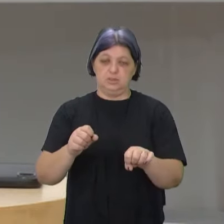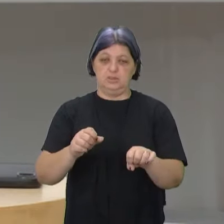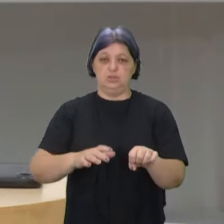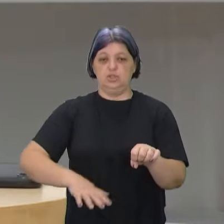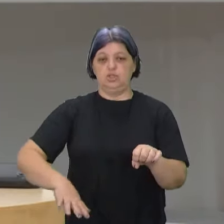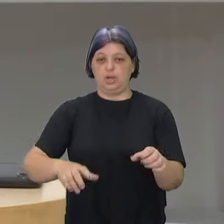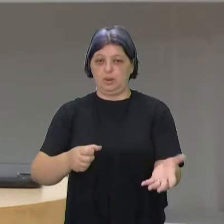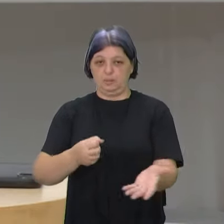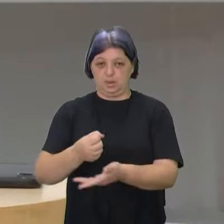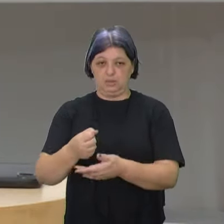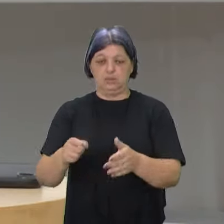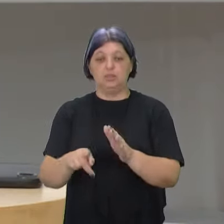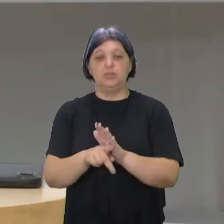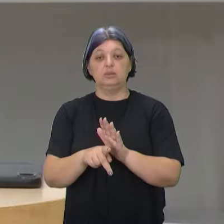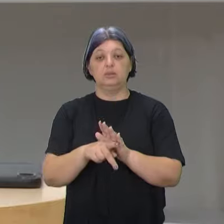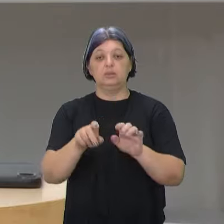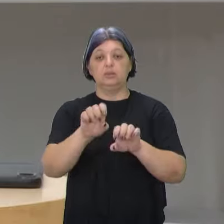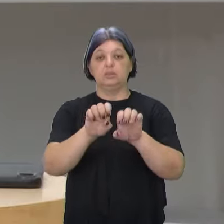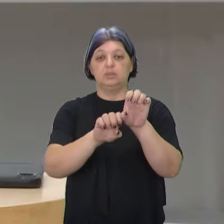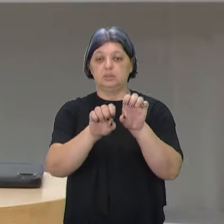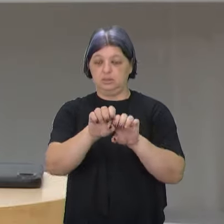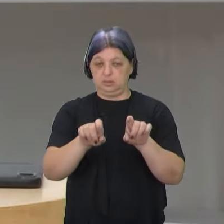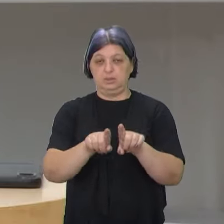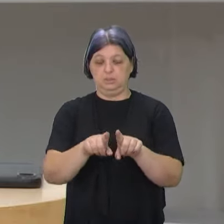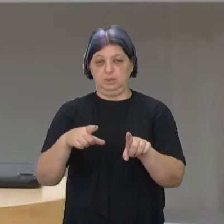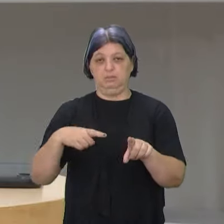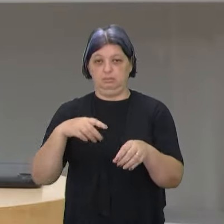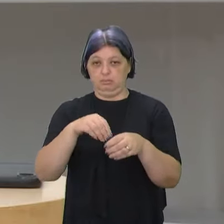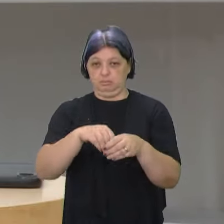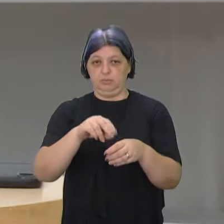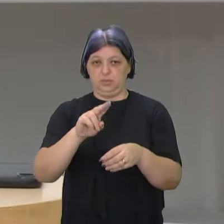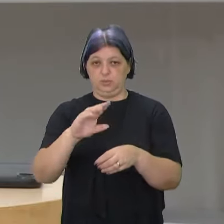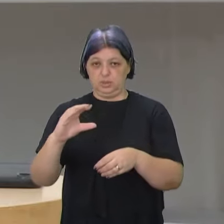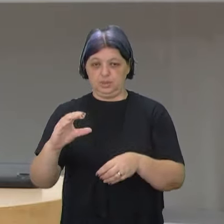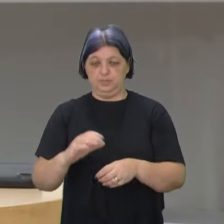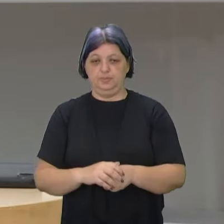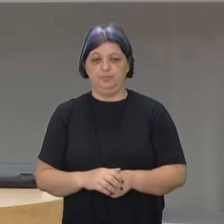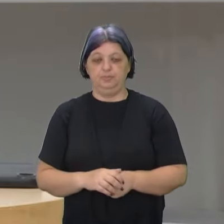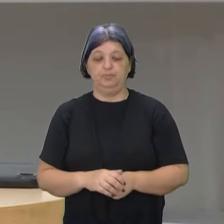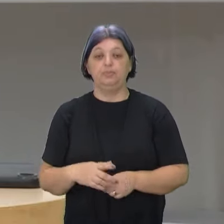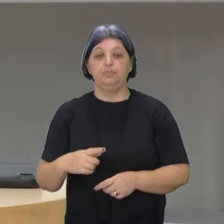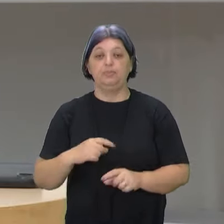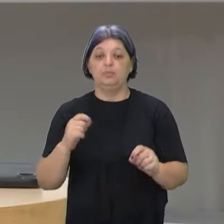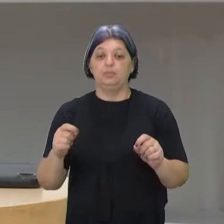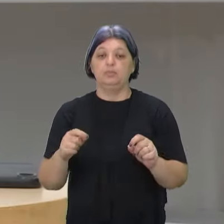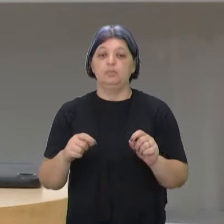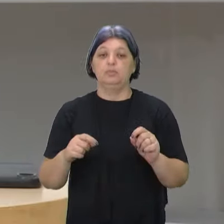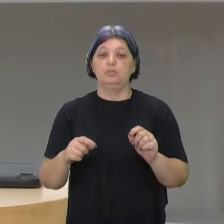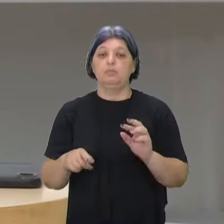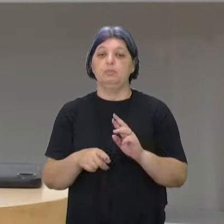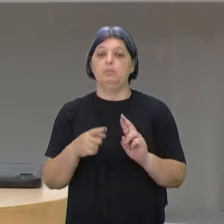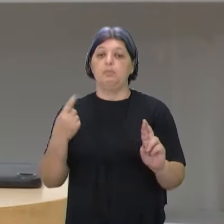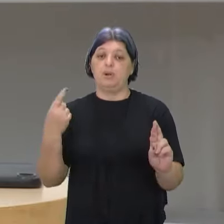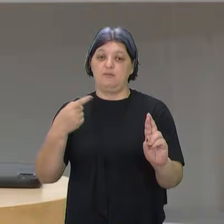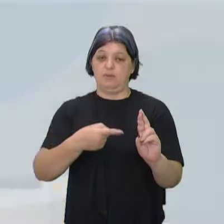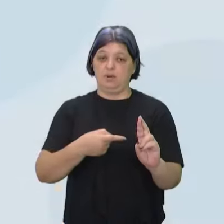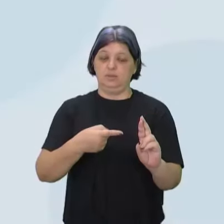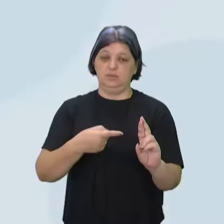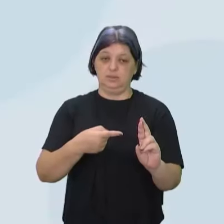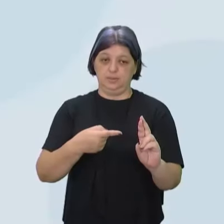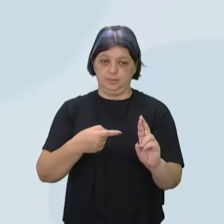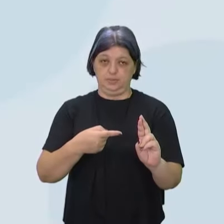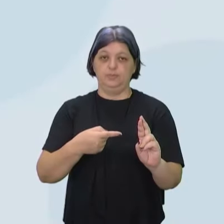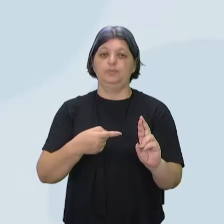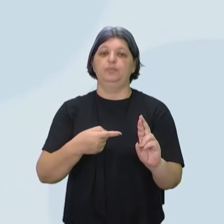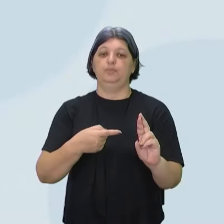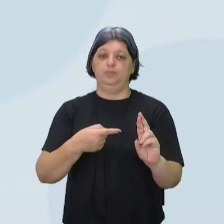eixos estruturantes que existem aí nessa unidade curricular. E a gente vai estar alinhado aos referenciais aí,